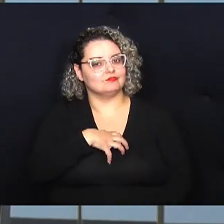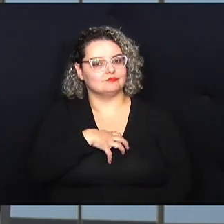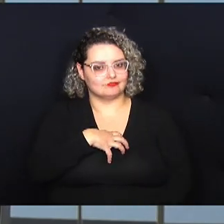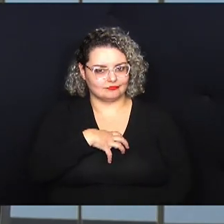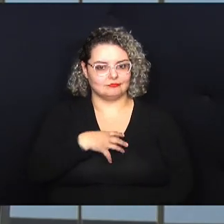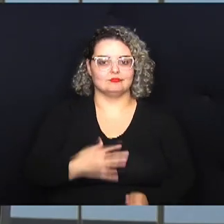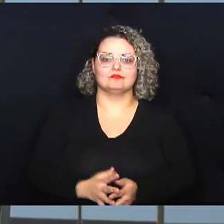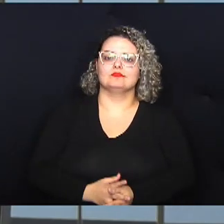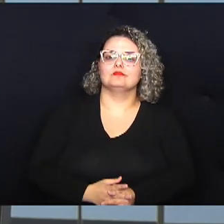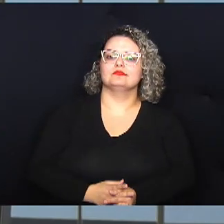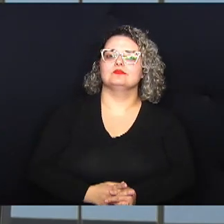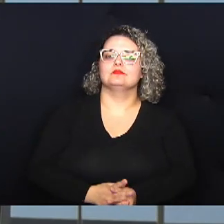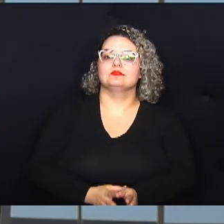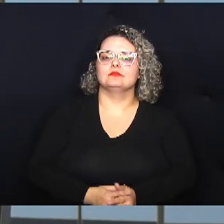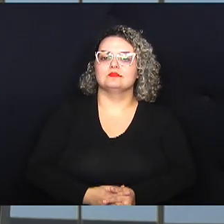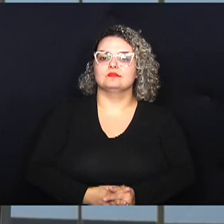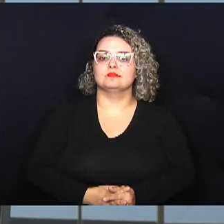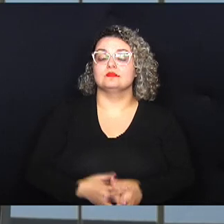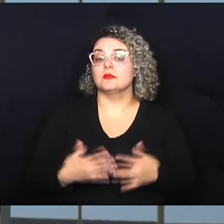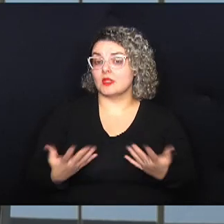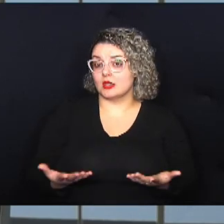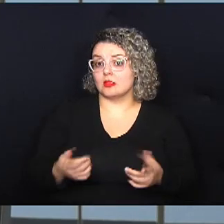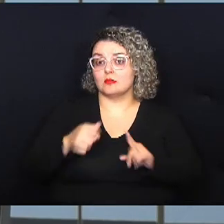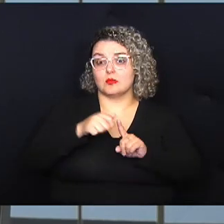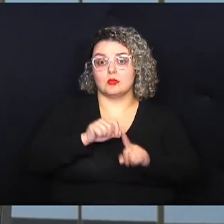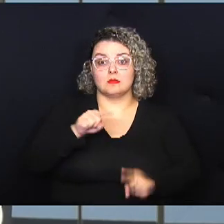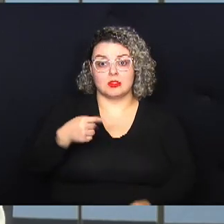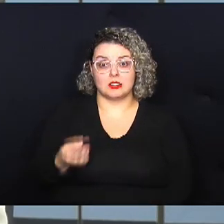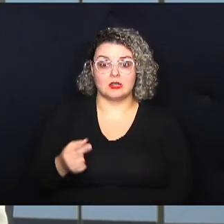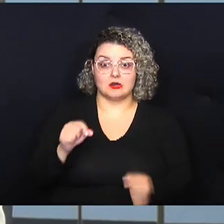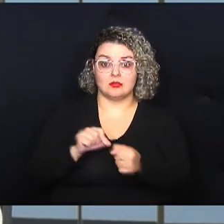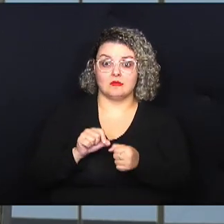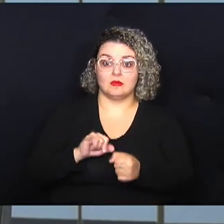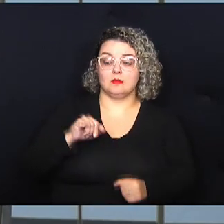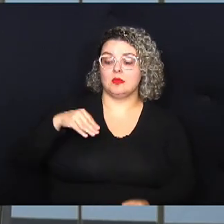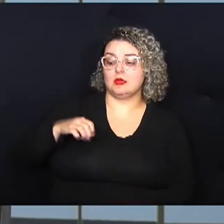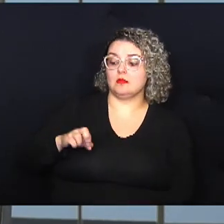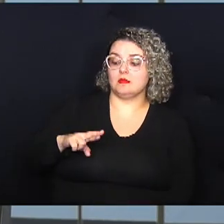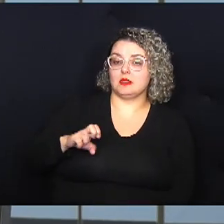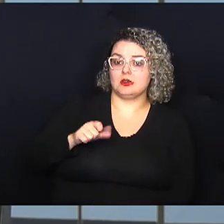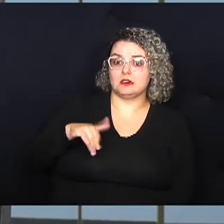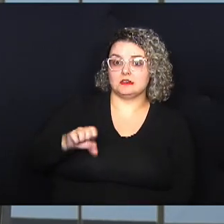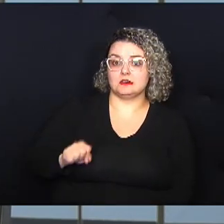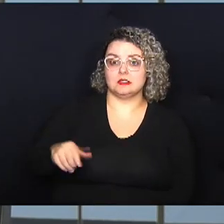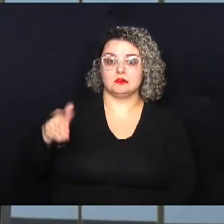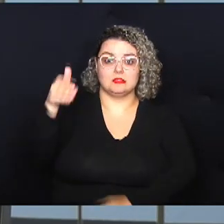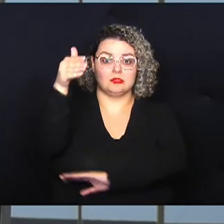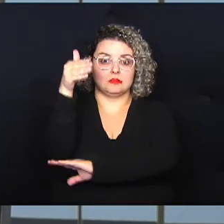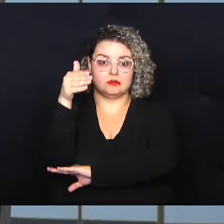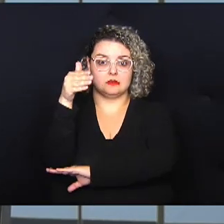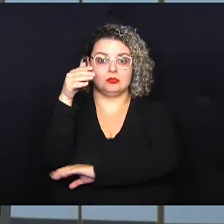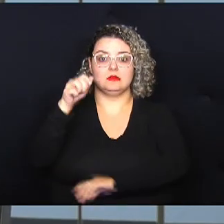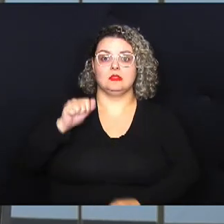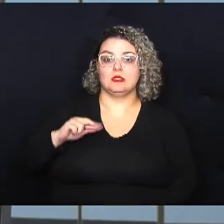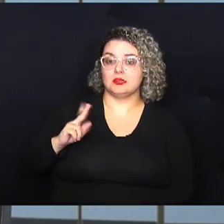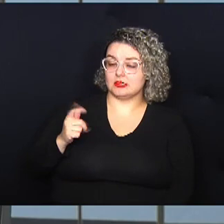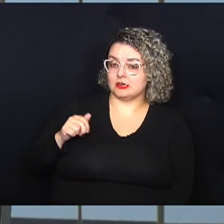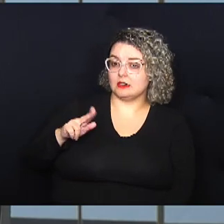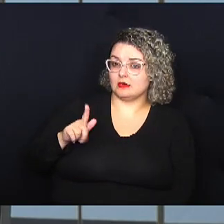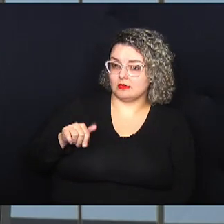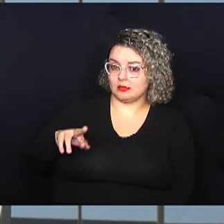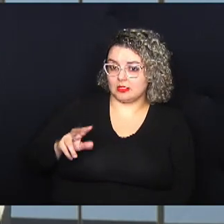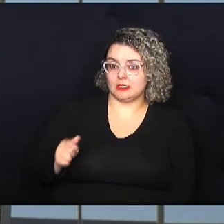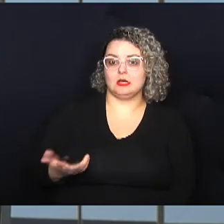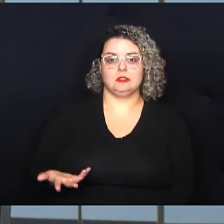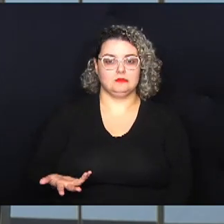inteligência emocional, né? E para o mês que vem, eu vou fazer uma imersão, vai ser no Hotel Dainha Anhanguera, né? Que vai ser,